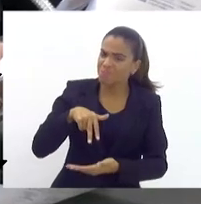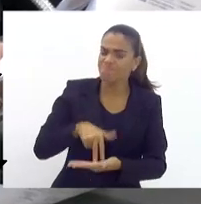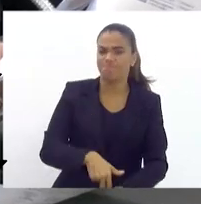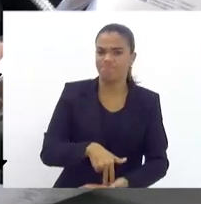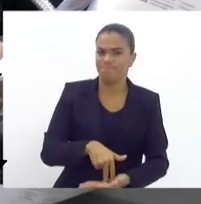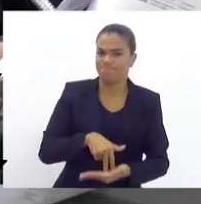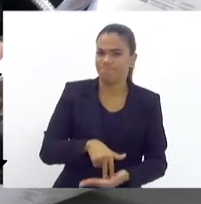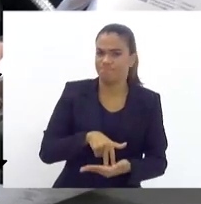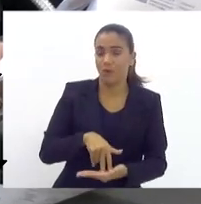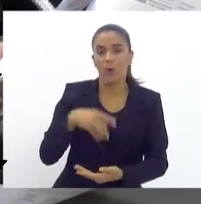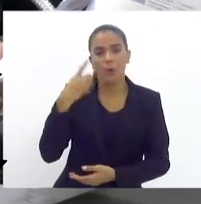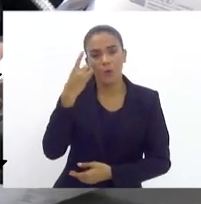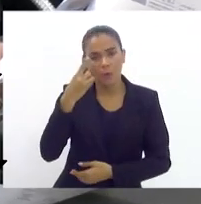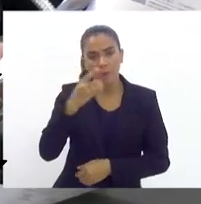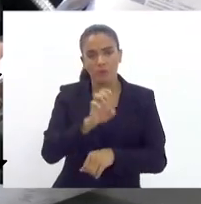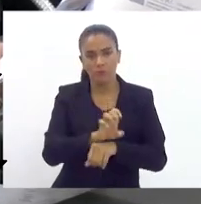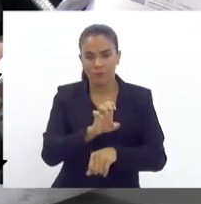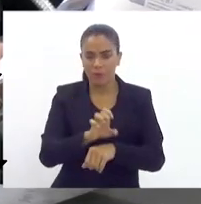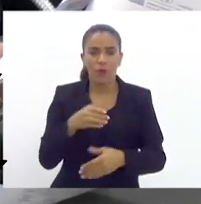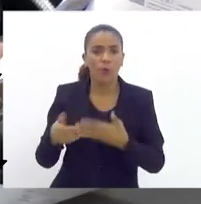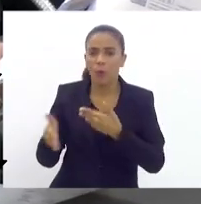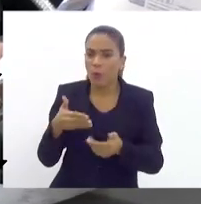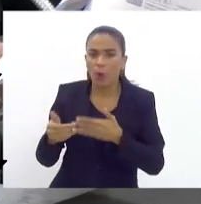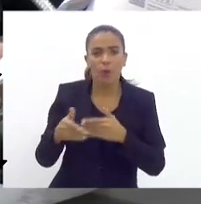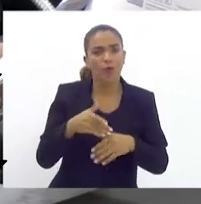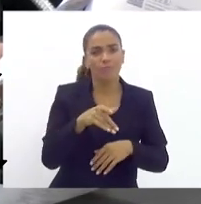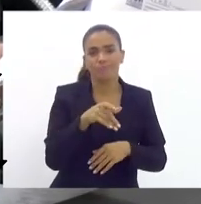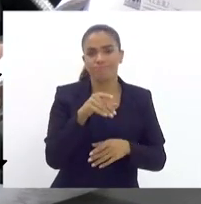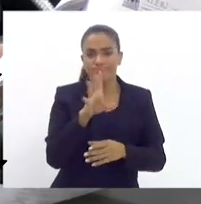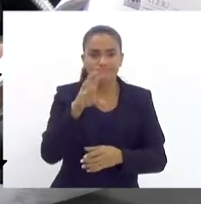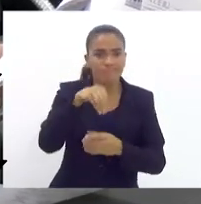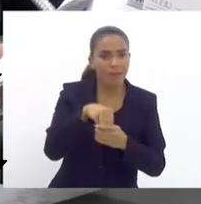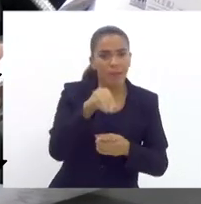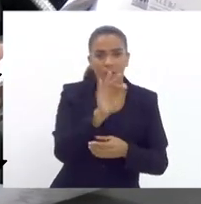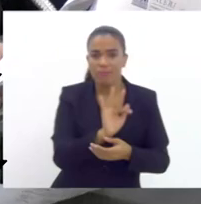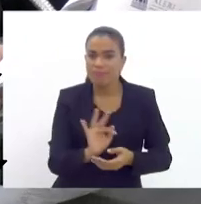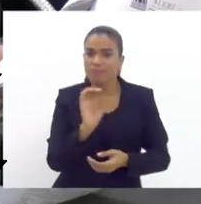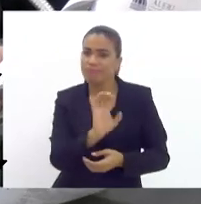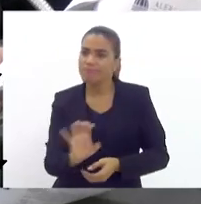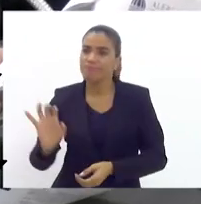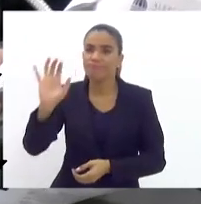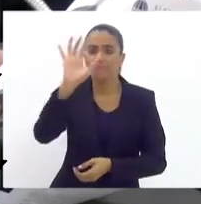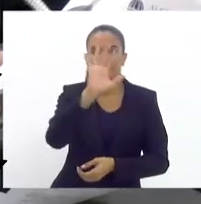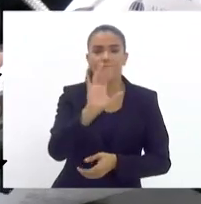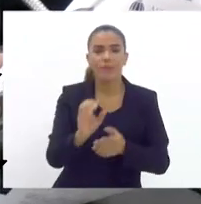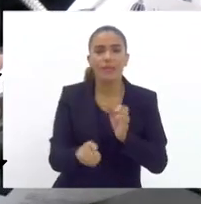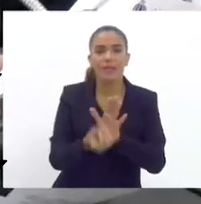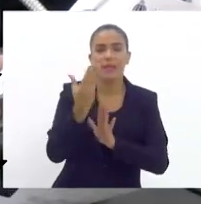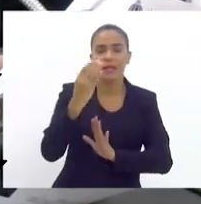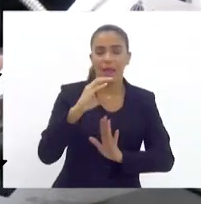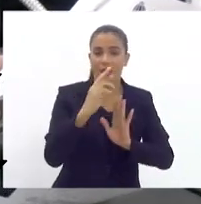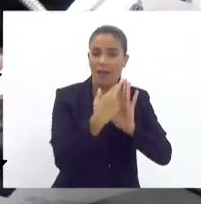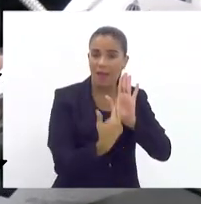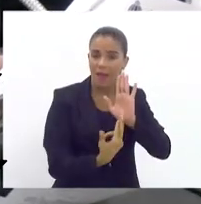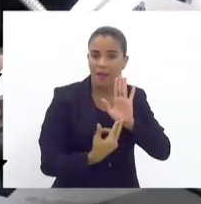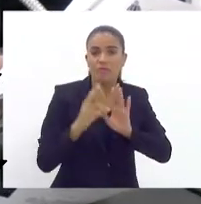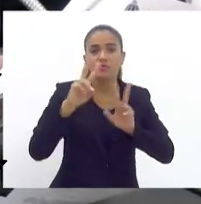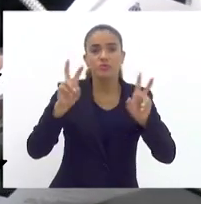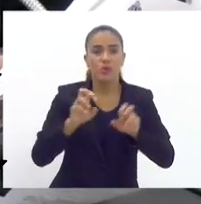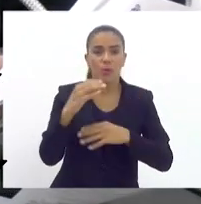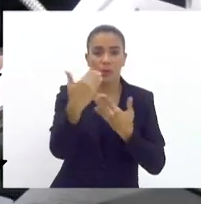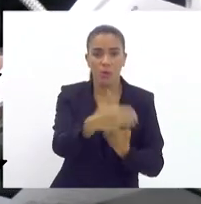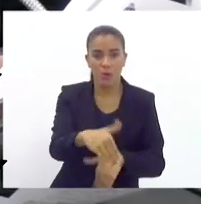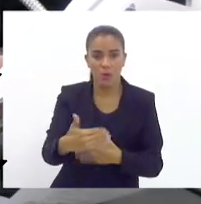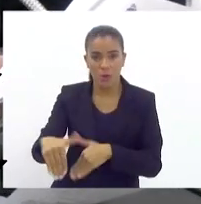que os deputados estaduais de qualquer ente federativo da federação possam criar regras sobre os concursos